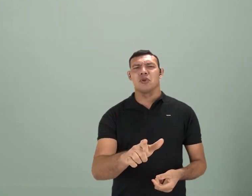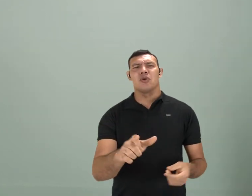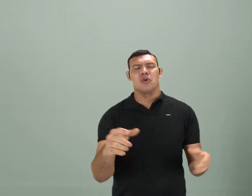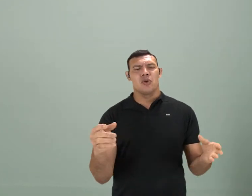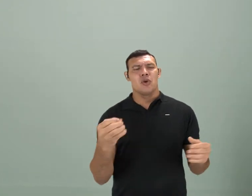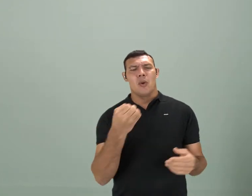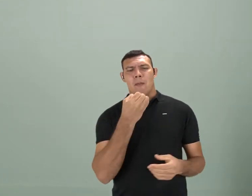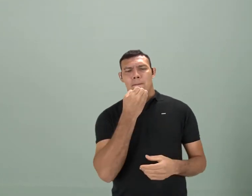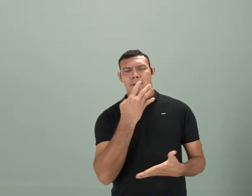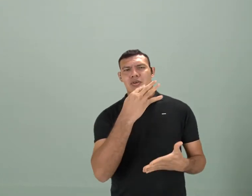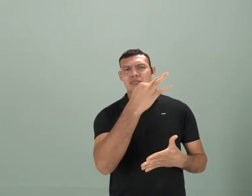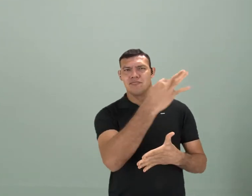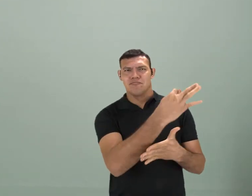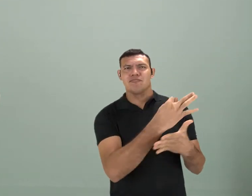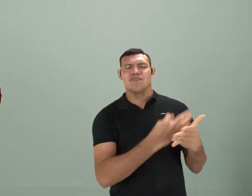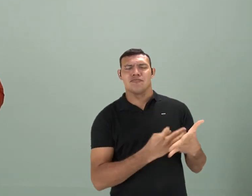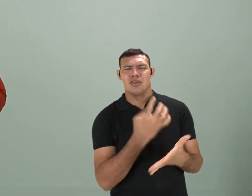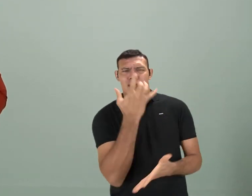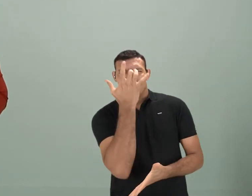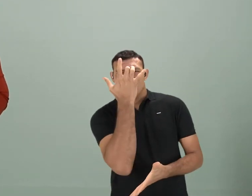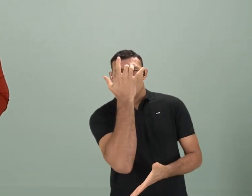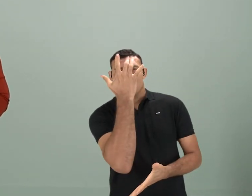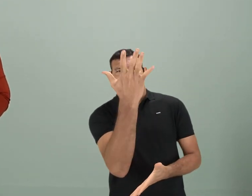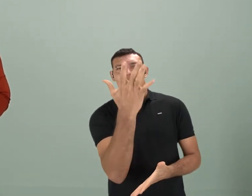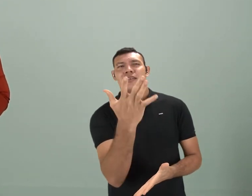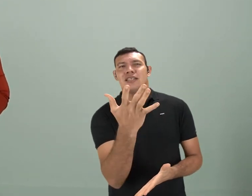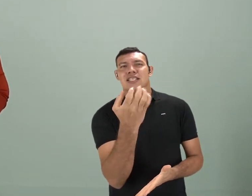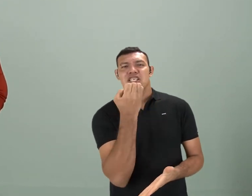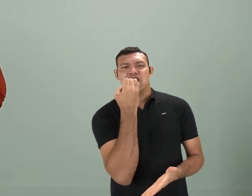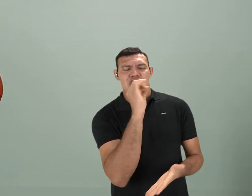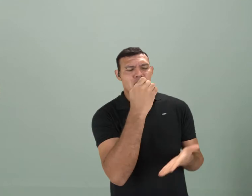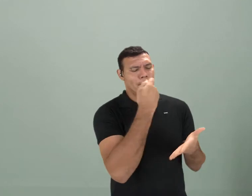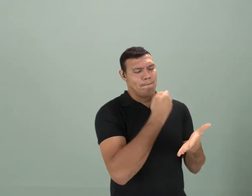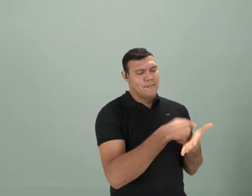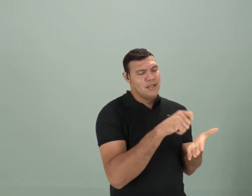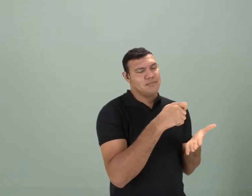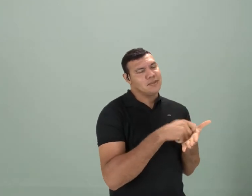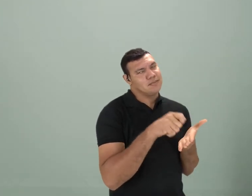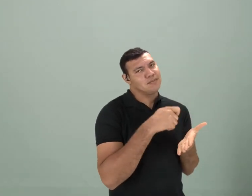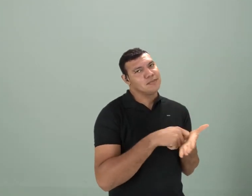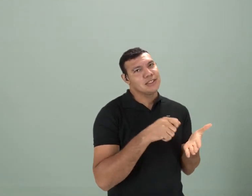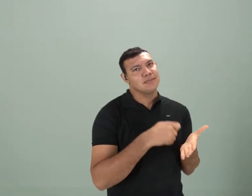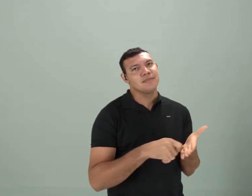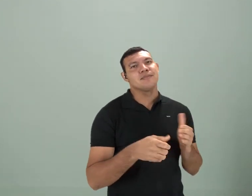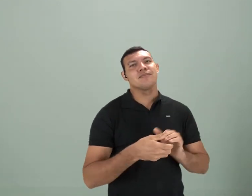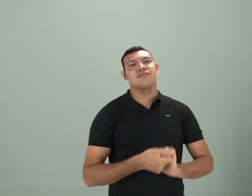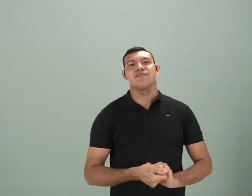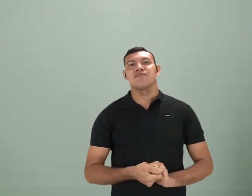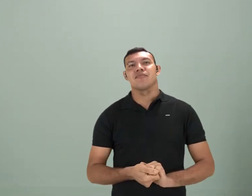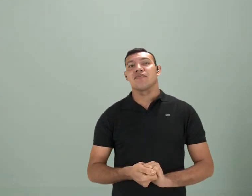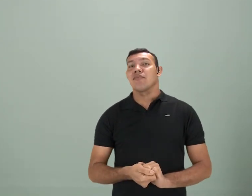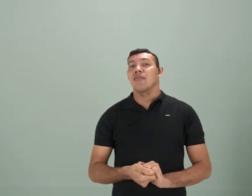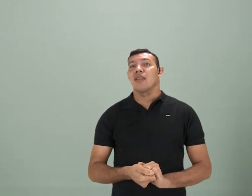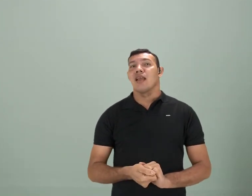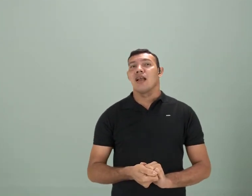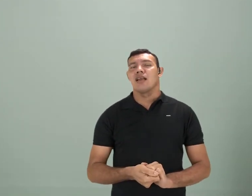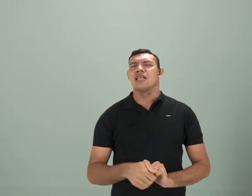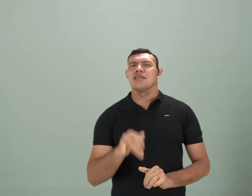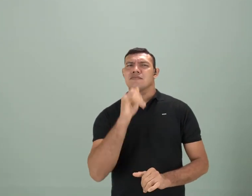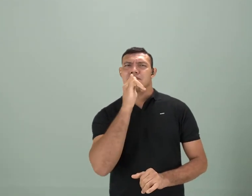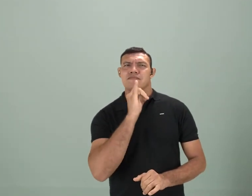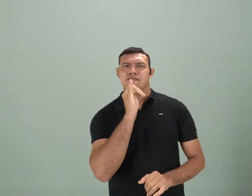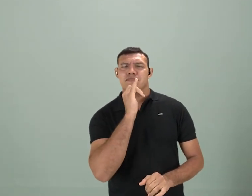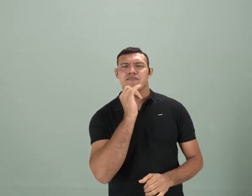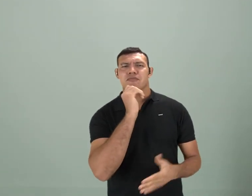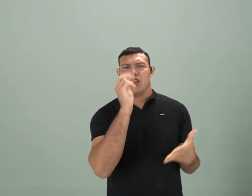texto. Torna-se mais fácil quando você vai redigir esse tipo de texto, tá? Então, aqui nesse exemplo que eu